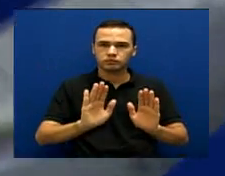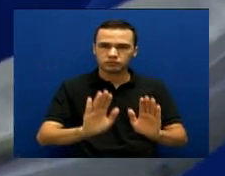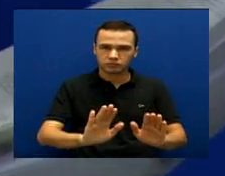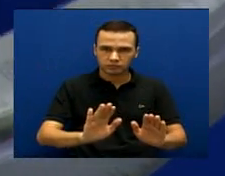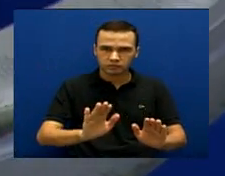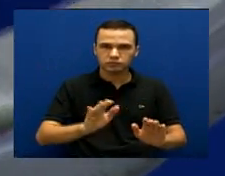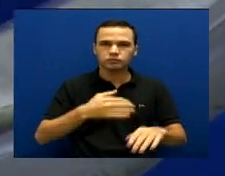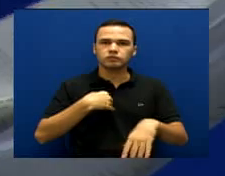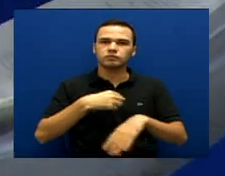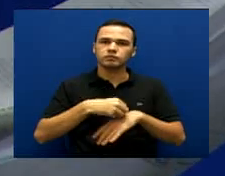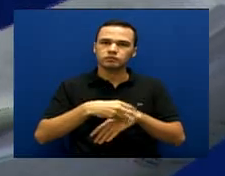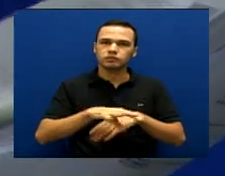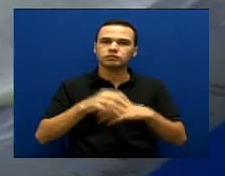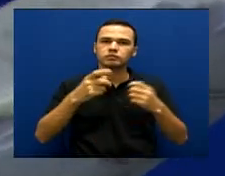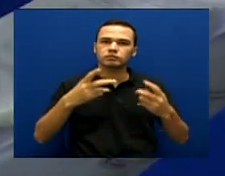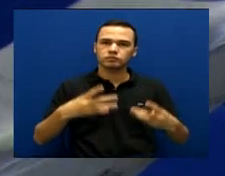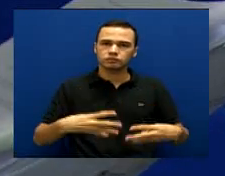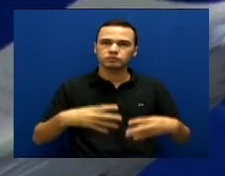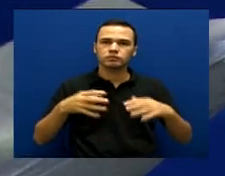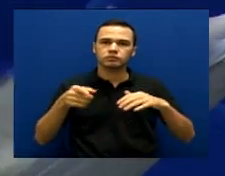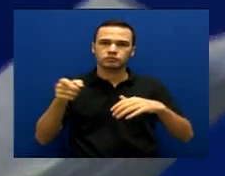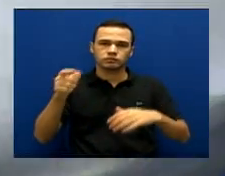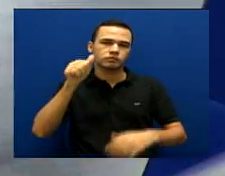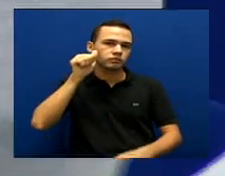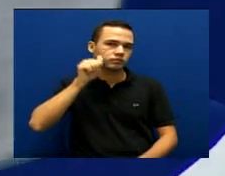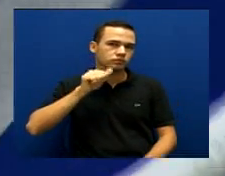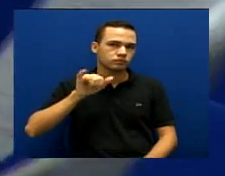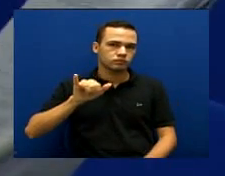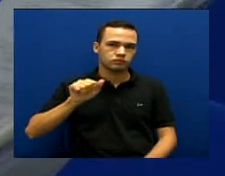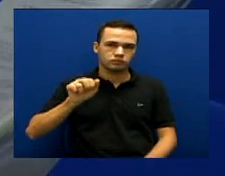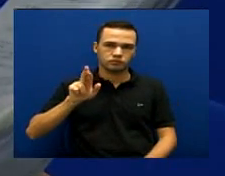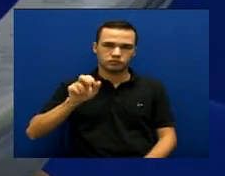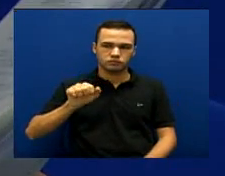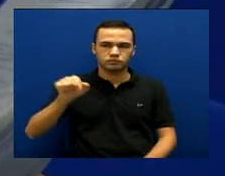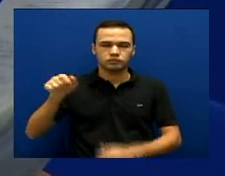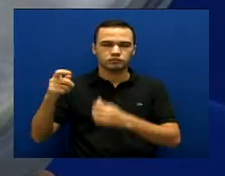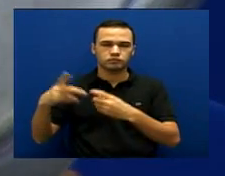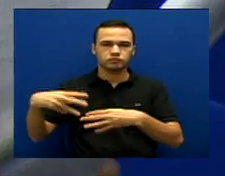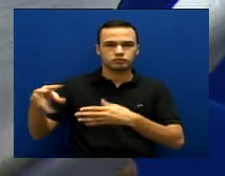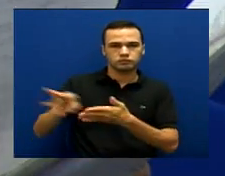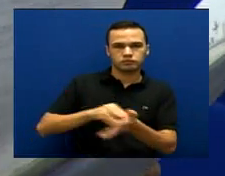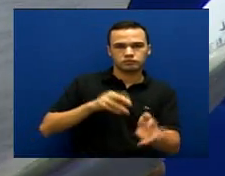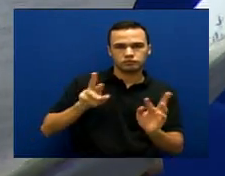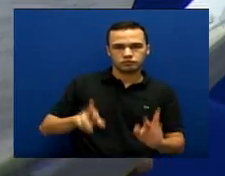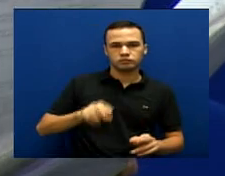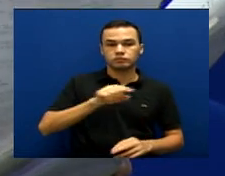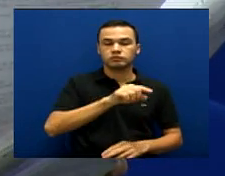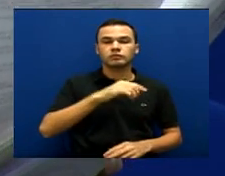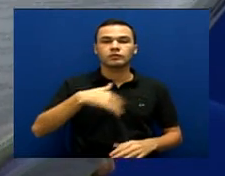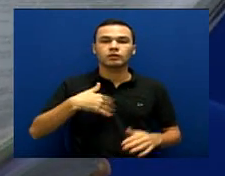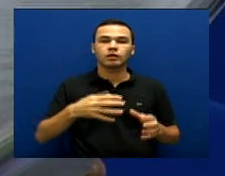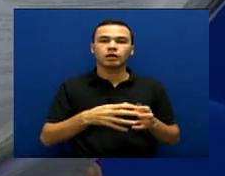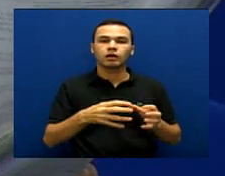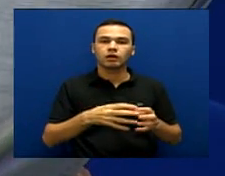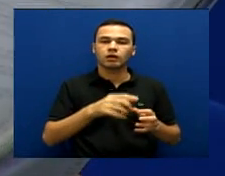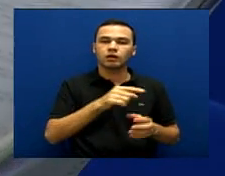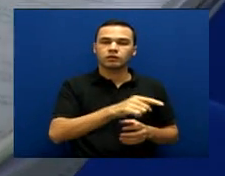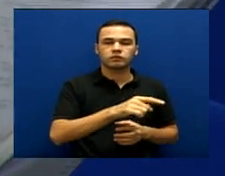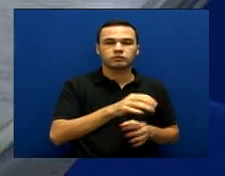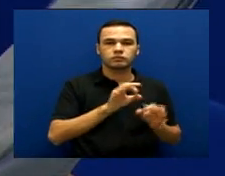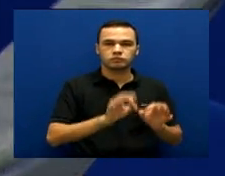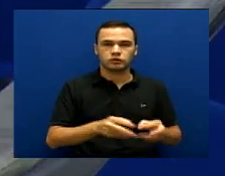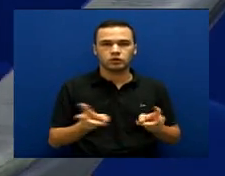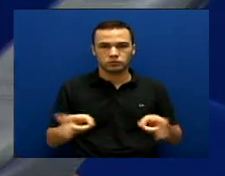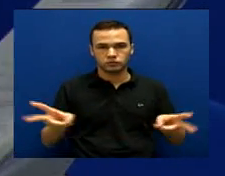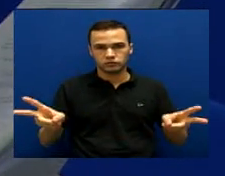última consideração em função do que aí ela falou tá aí é competência das comissões permanentes